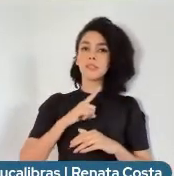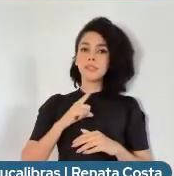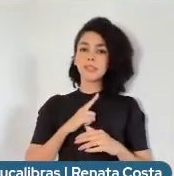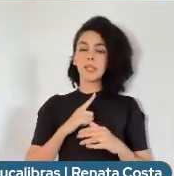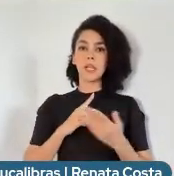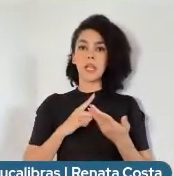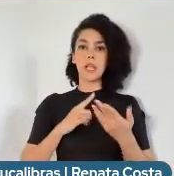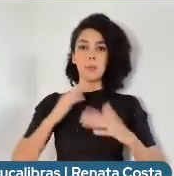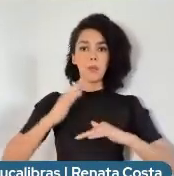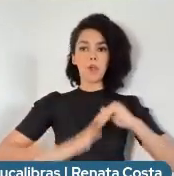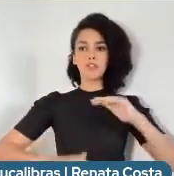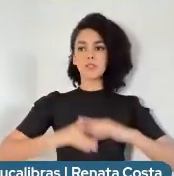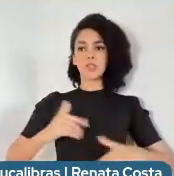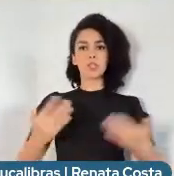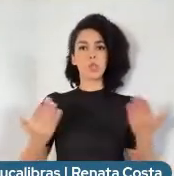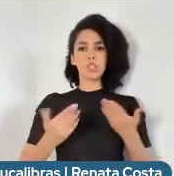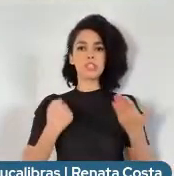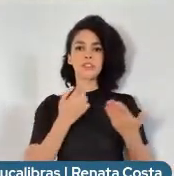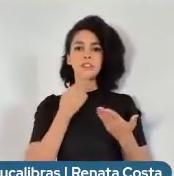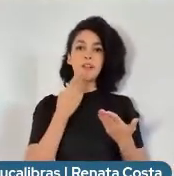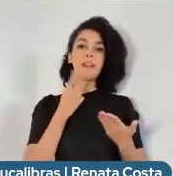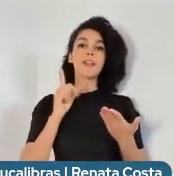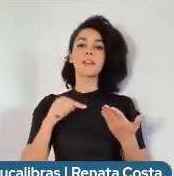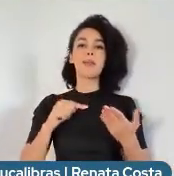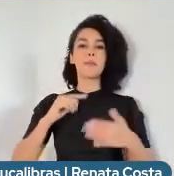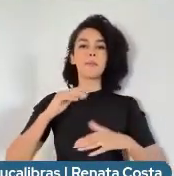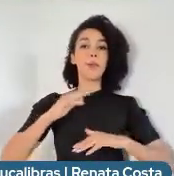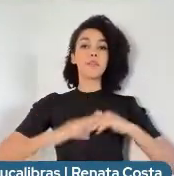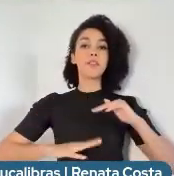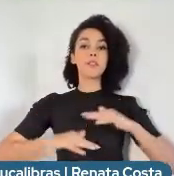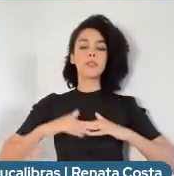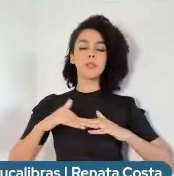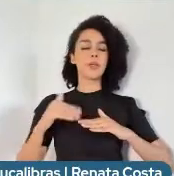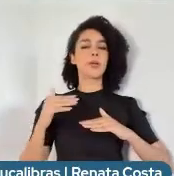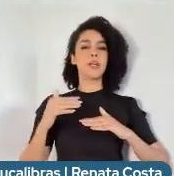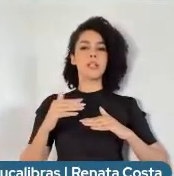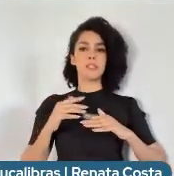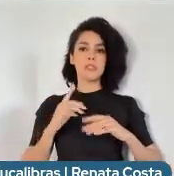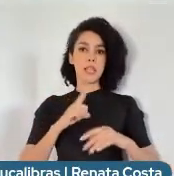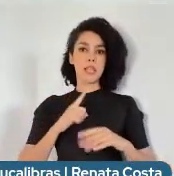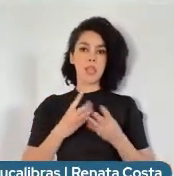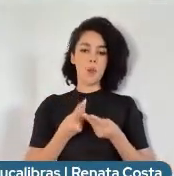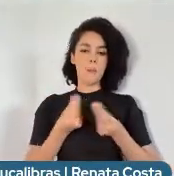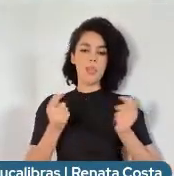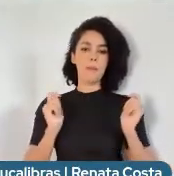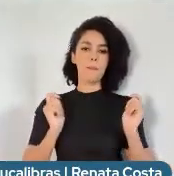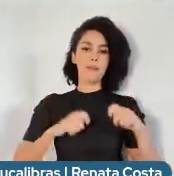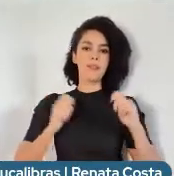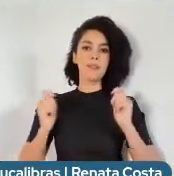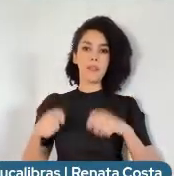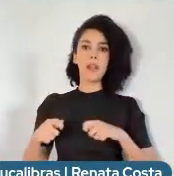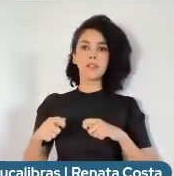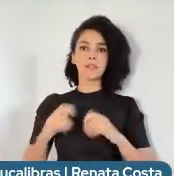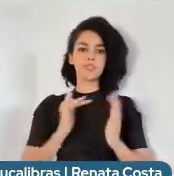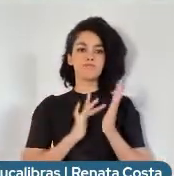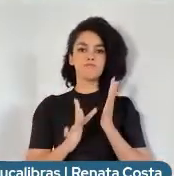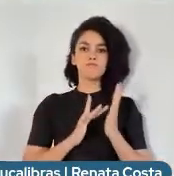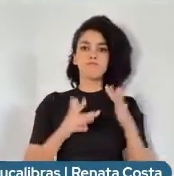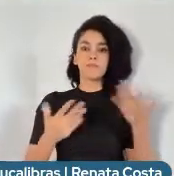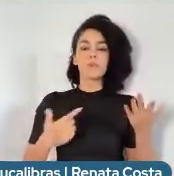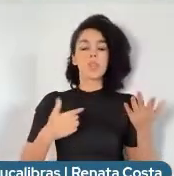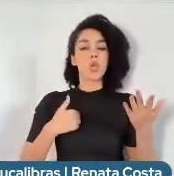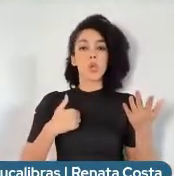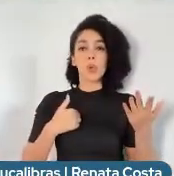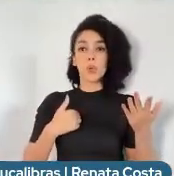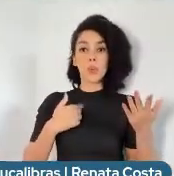dessas profissões que a gente diz que são as profissões que demandam as competências e habilidades para o século XXI. Então, na minha visão, esse deve ser o